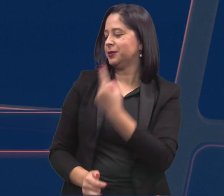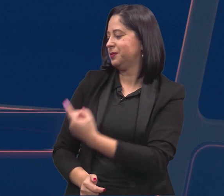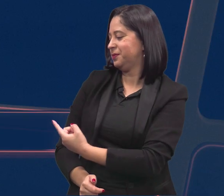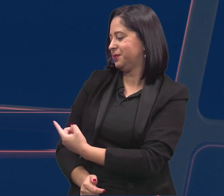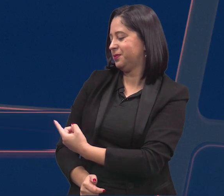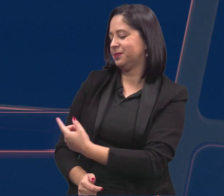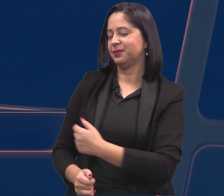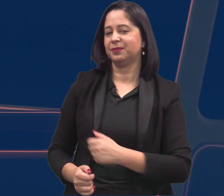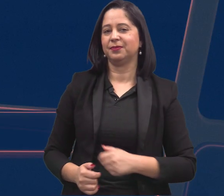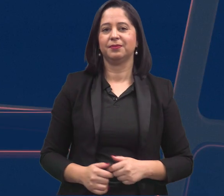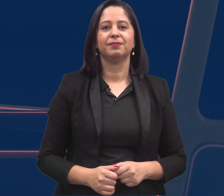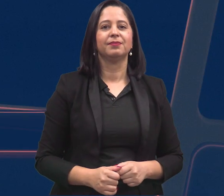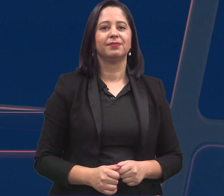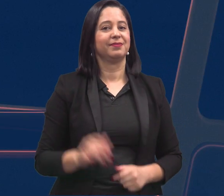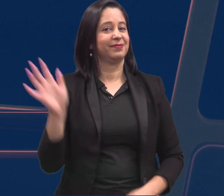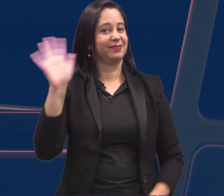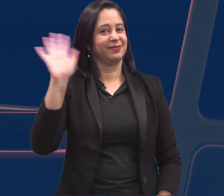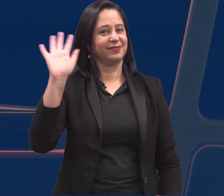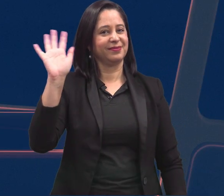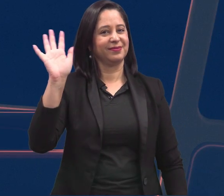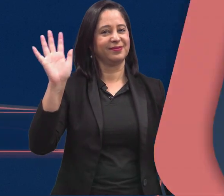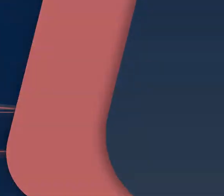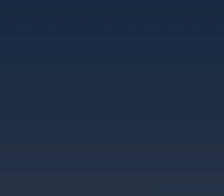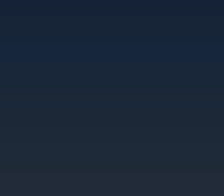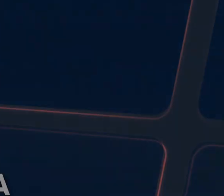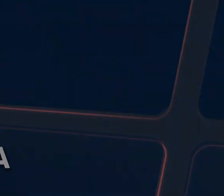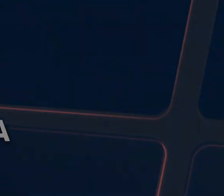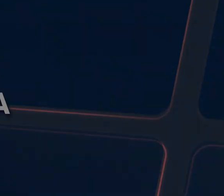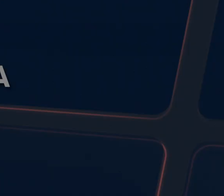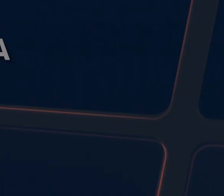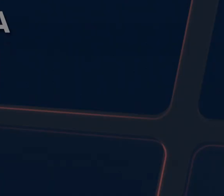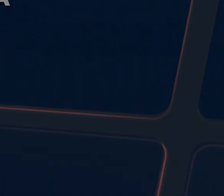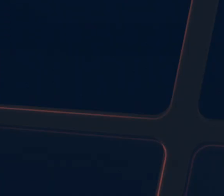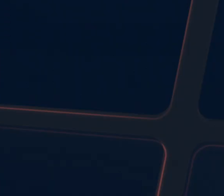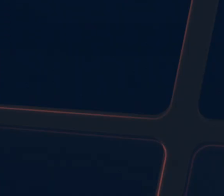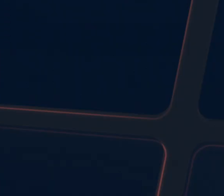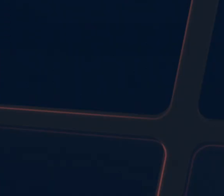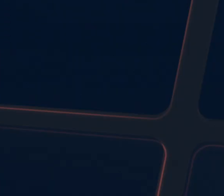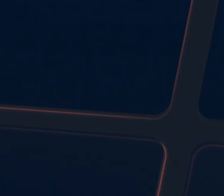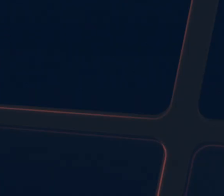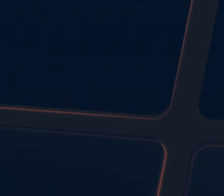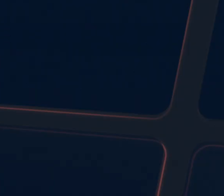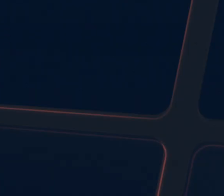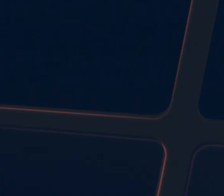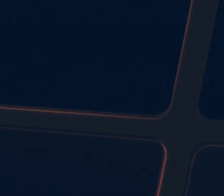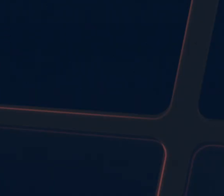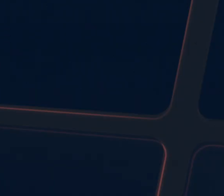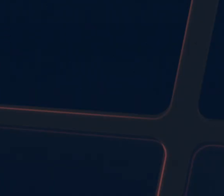Câmara de São José. Até a próxima. Tchau, tchau.